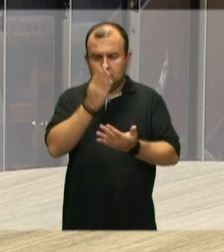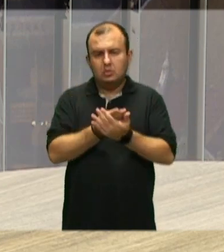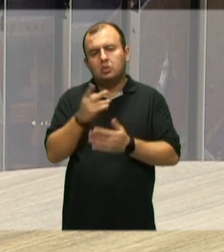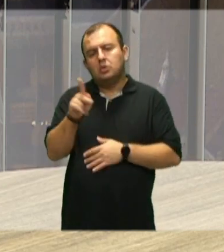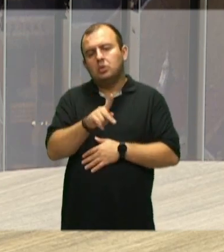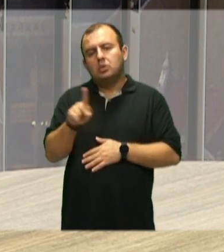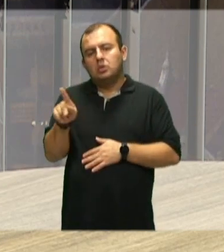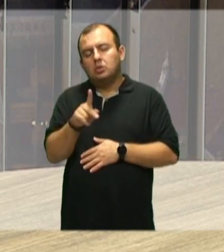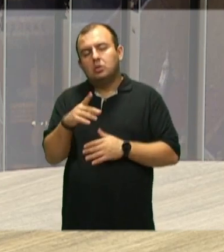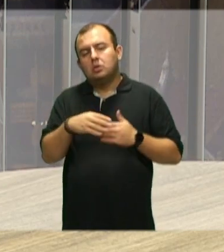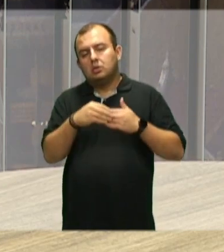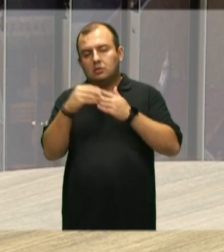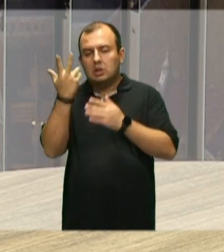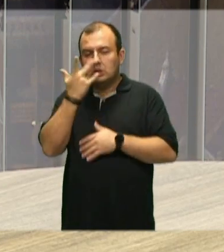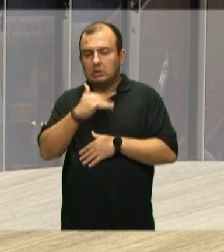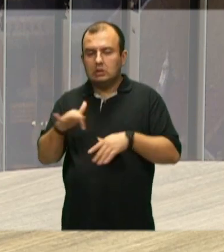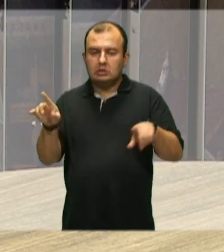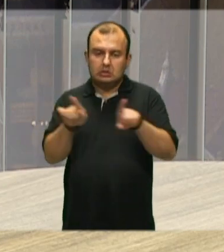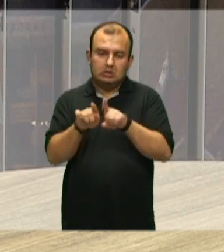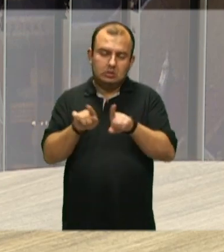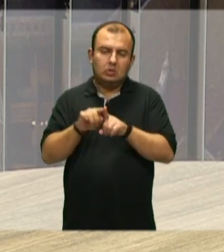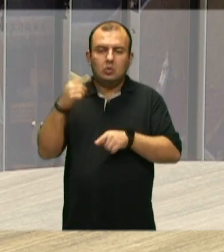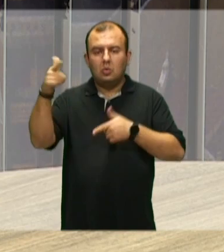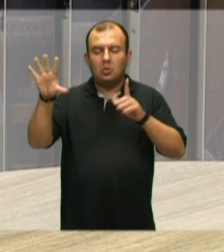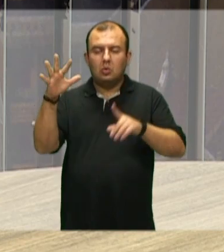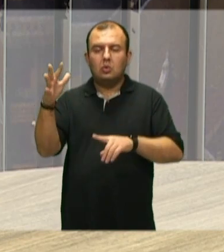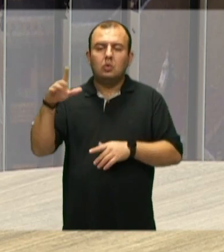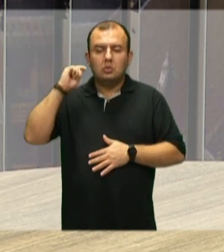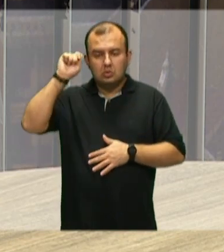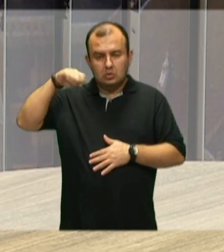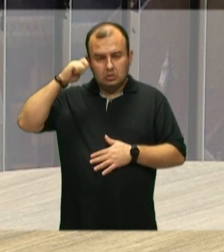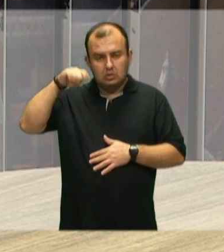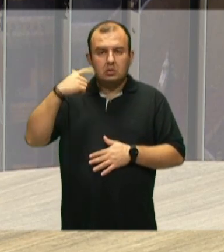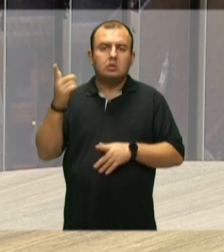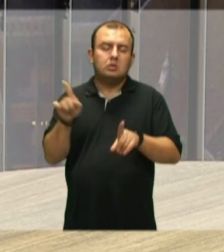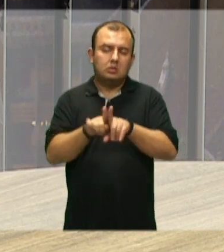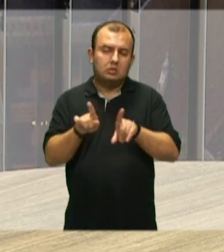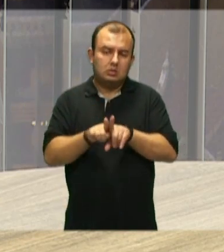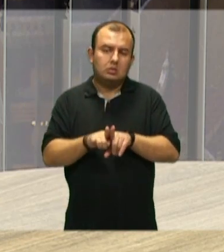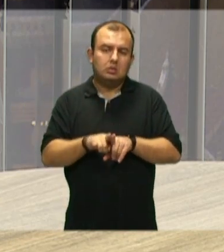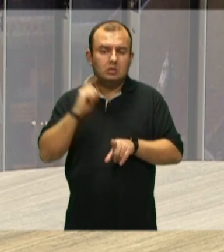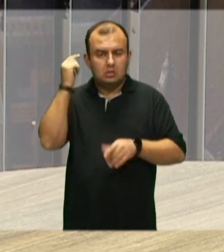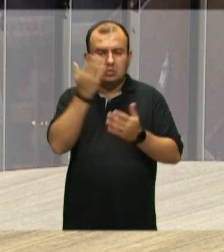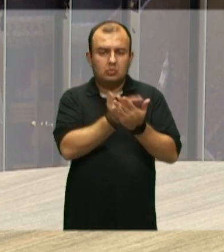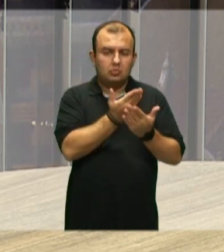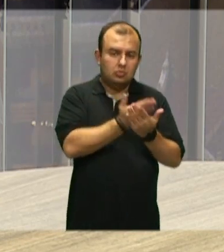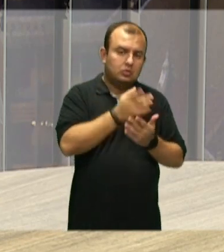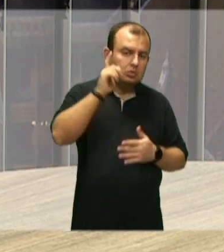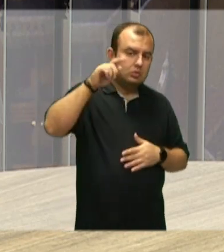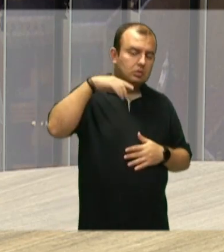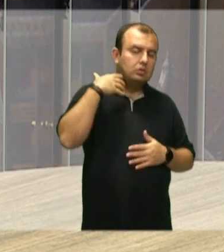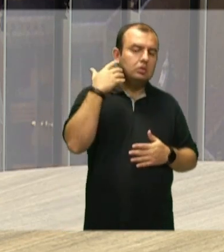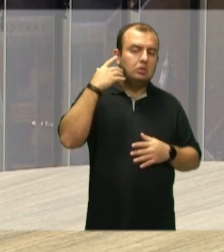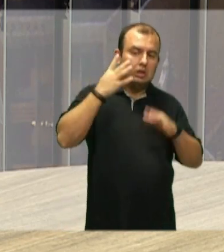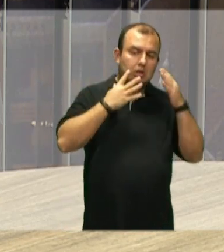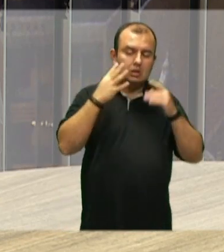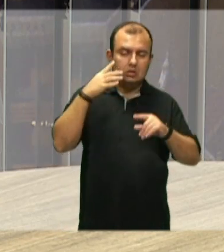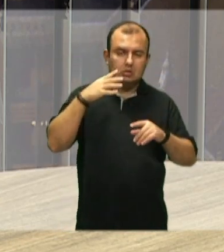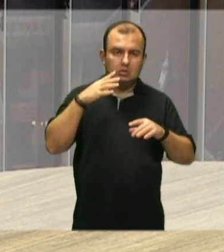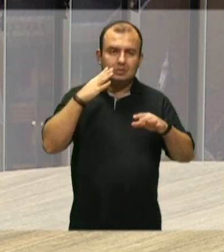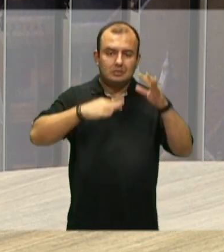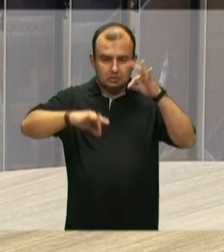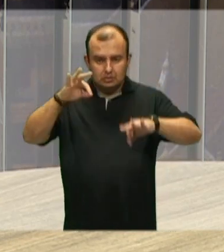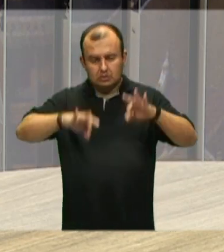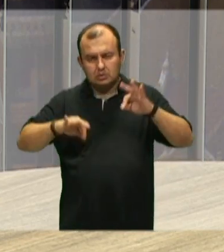professores que levam as suas crianças, como outros artistas, porque também é para artistas de teatro e estudantes, né? Questionamentos,